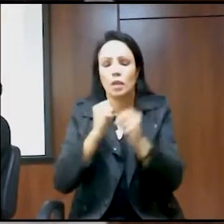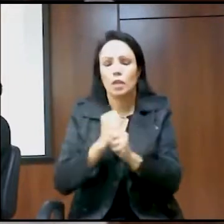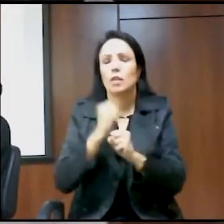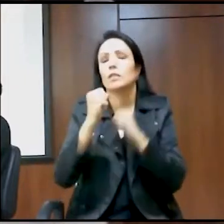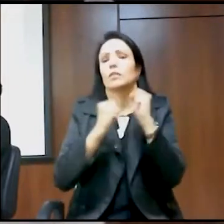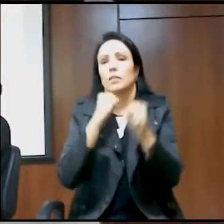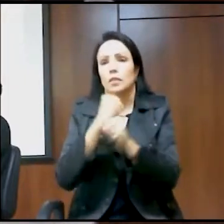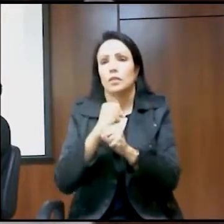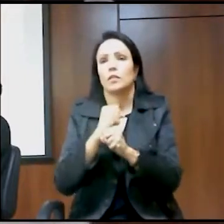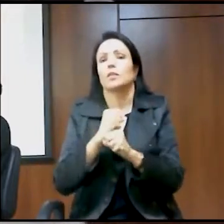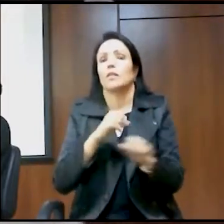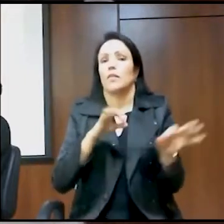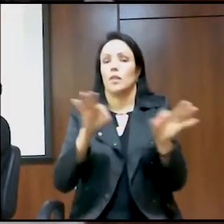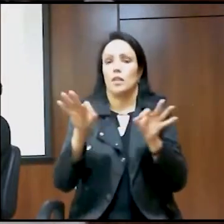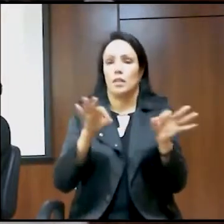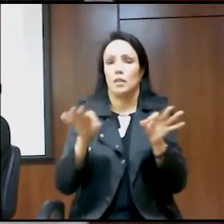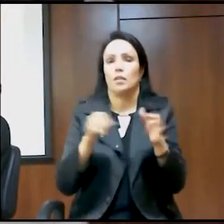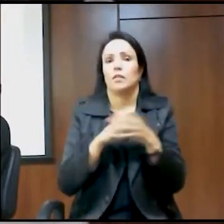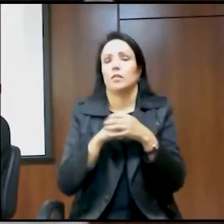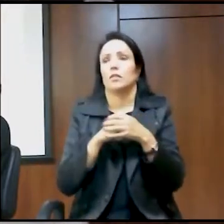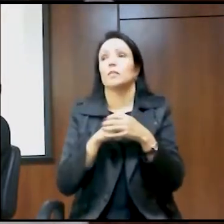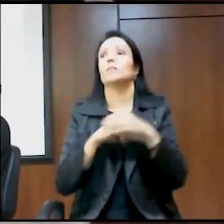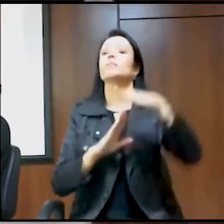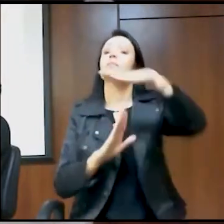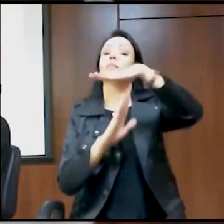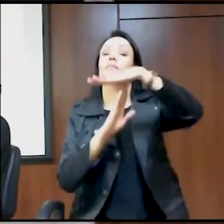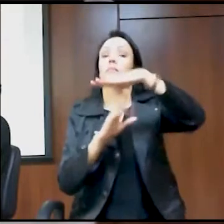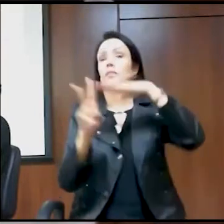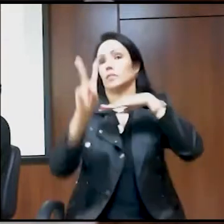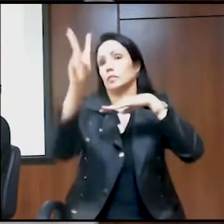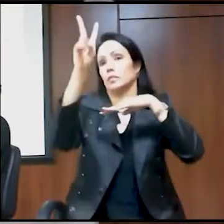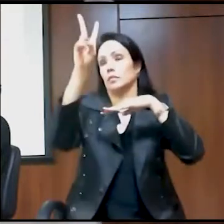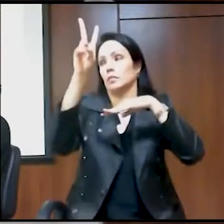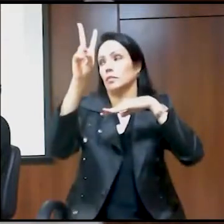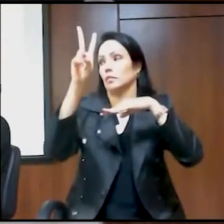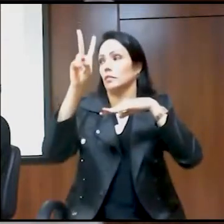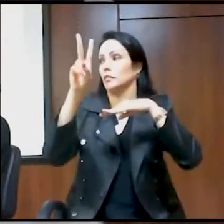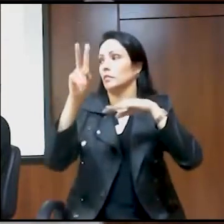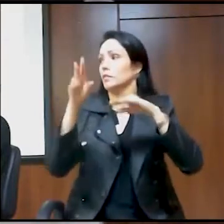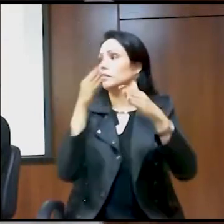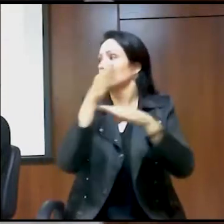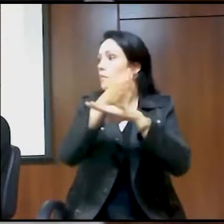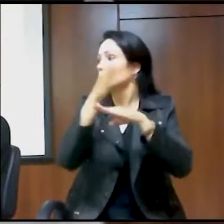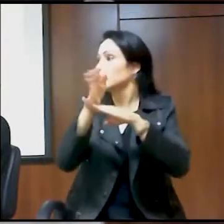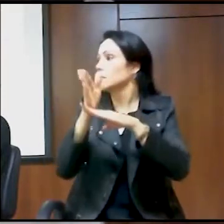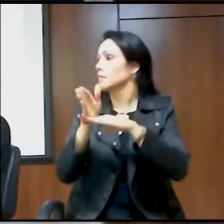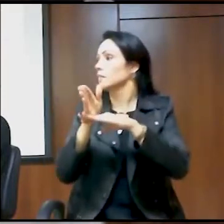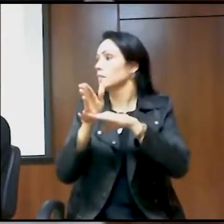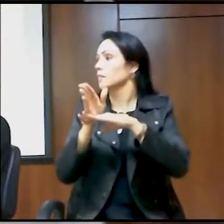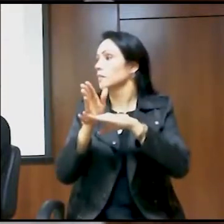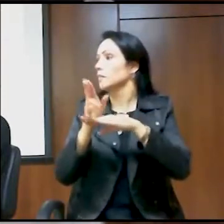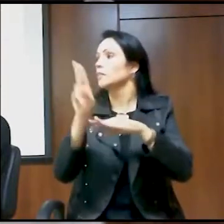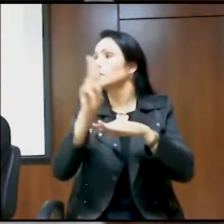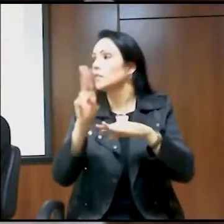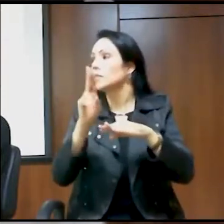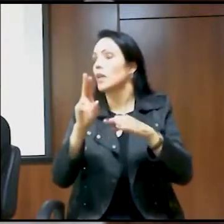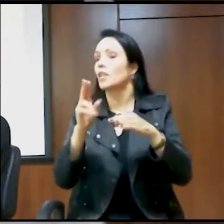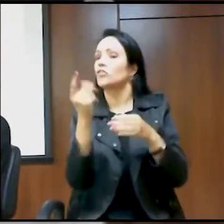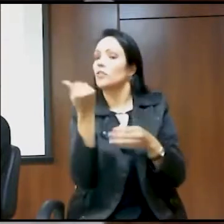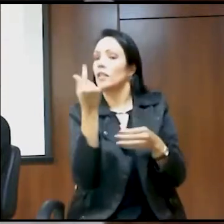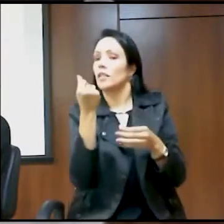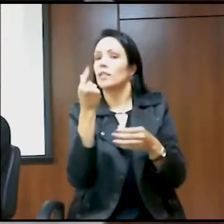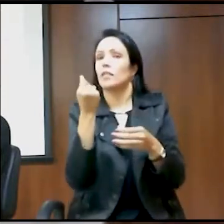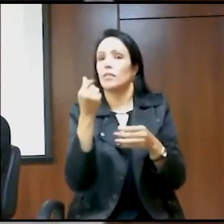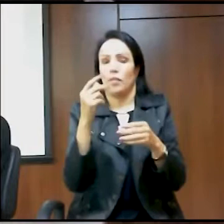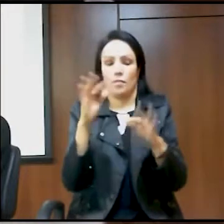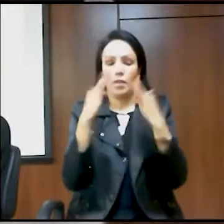de São Paulo, colocou o limite do valor do acesso para a unidade e renda das famílias